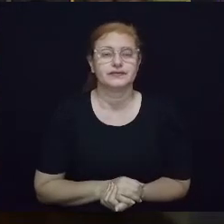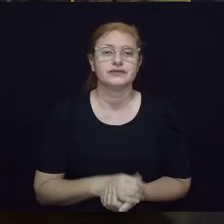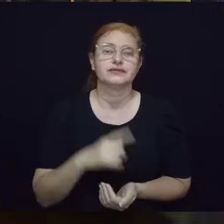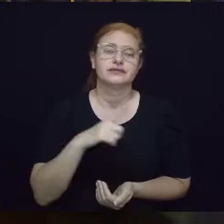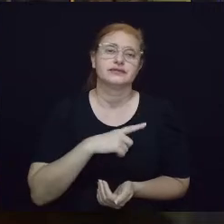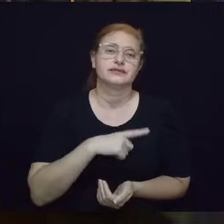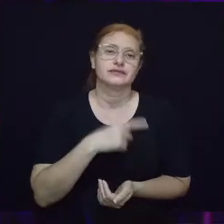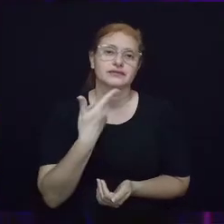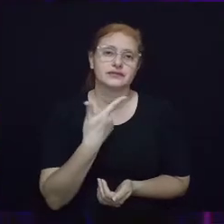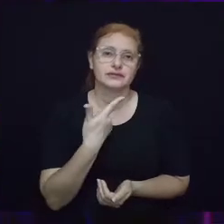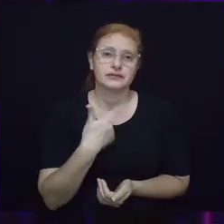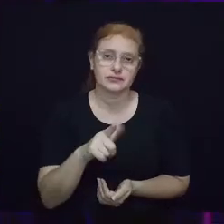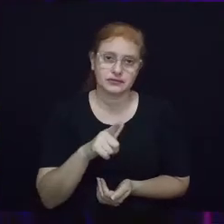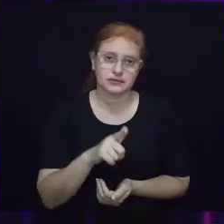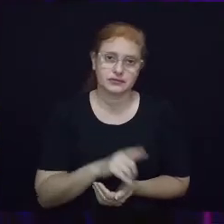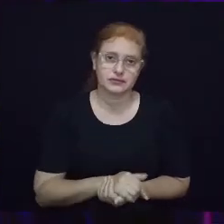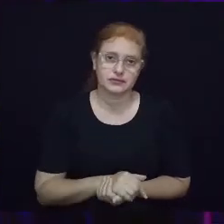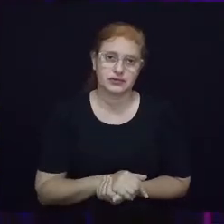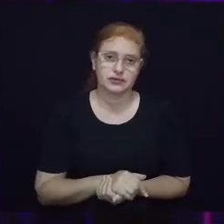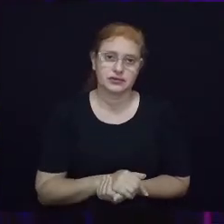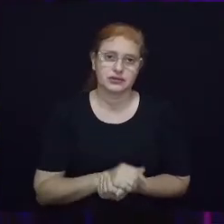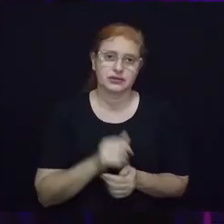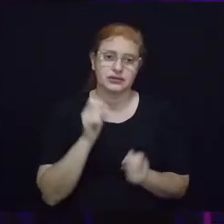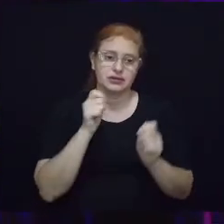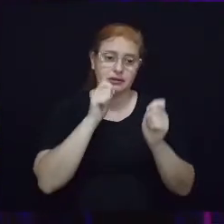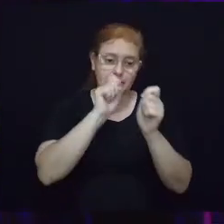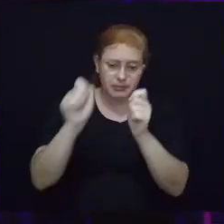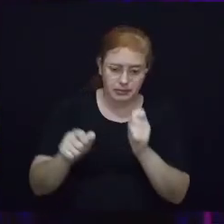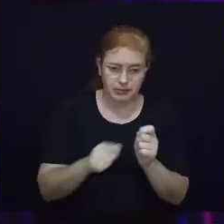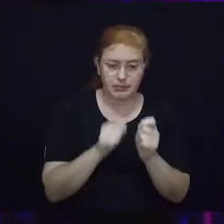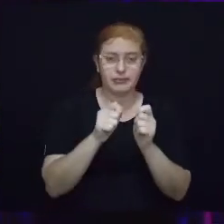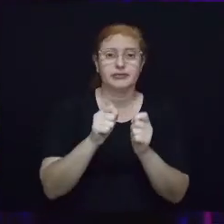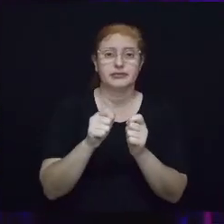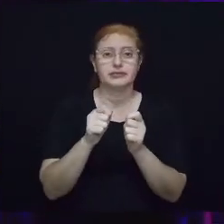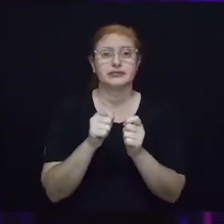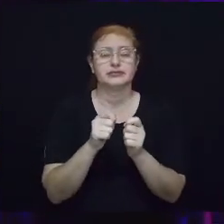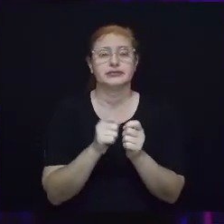E tinha uma outra escultura que era formada por